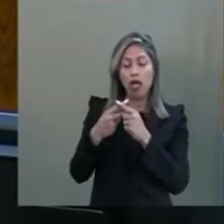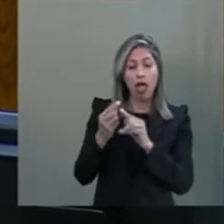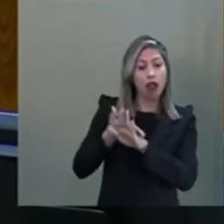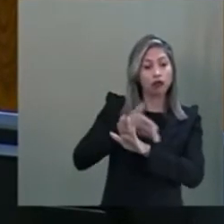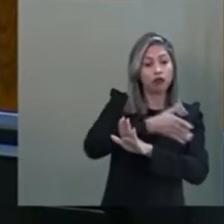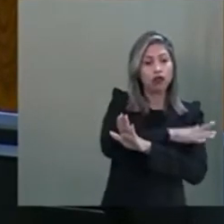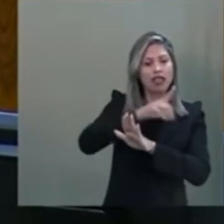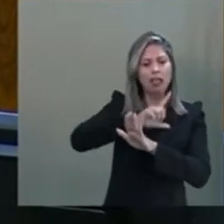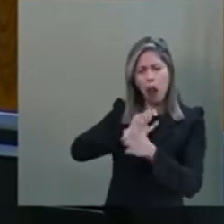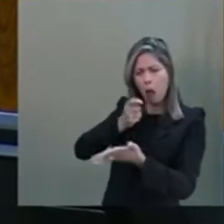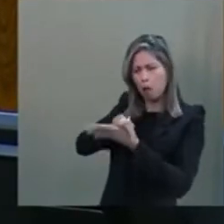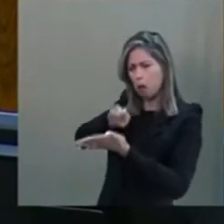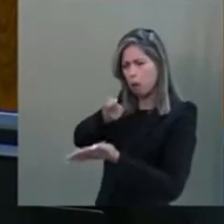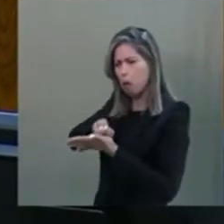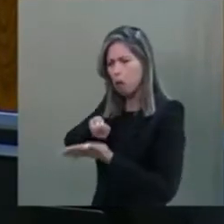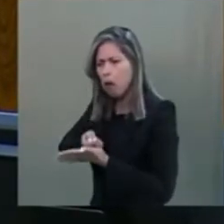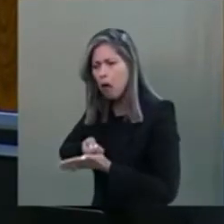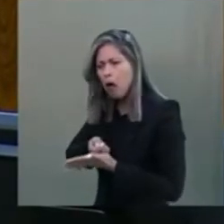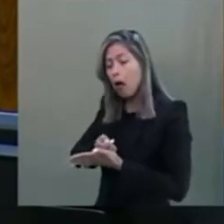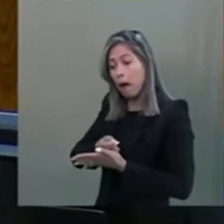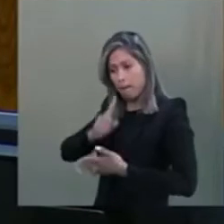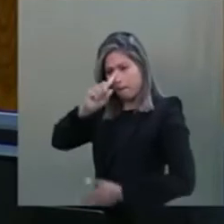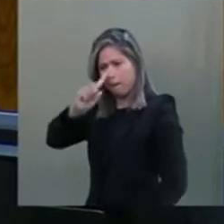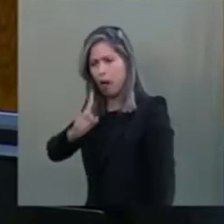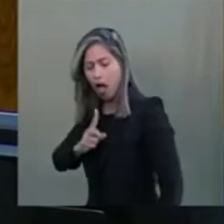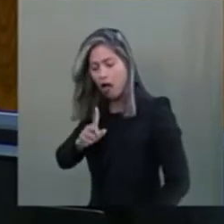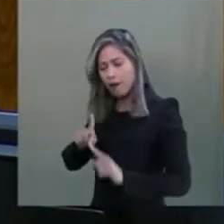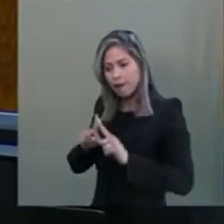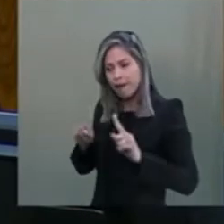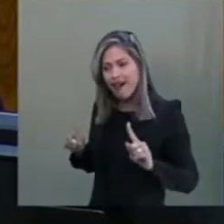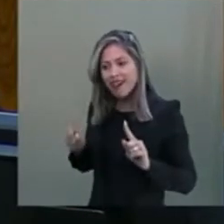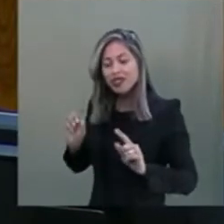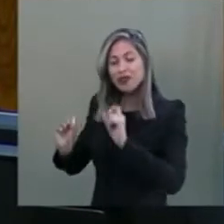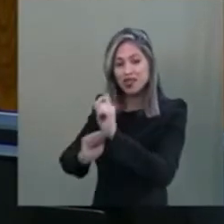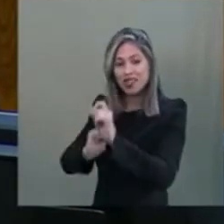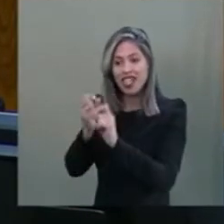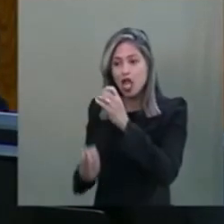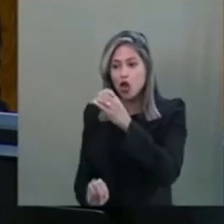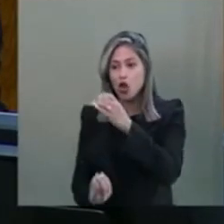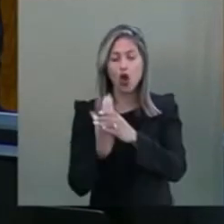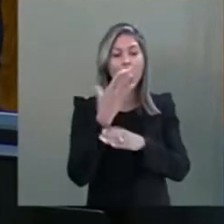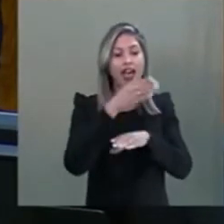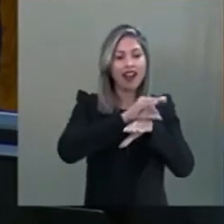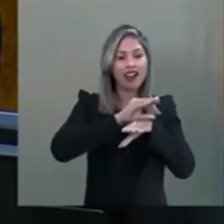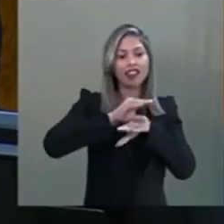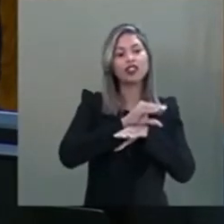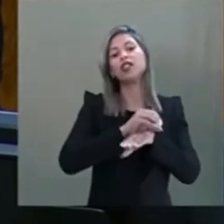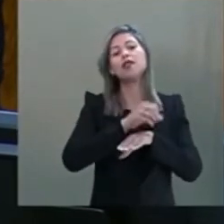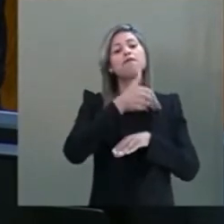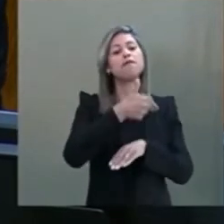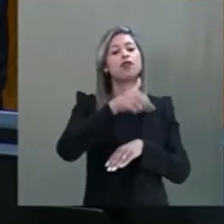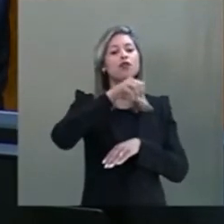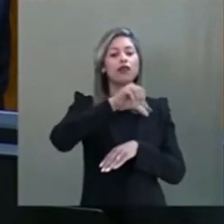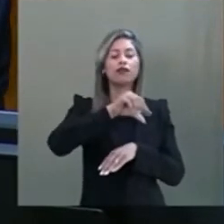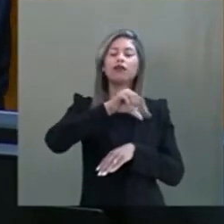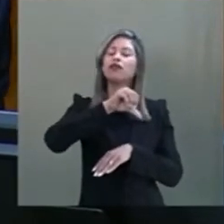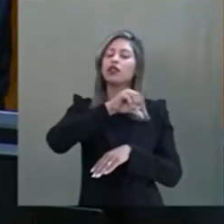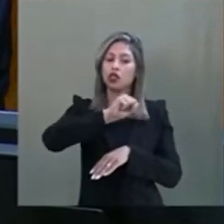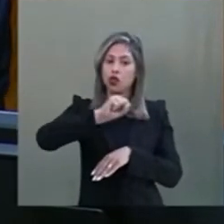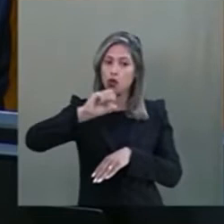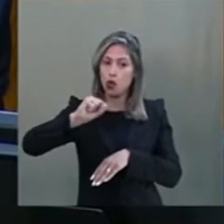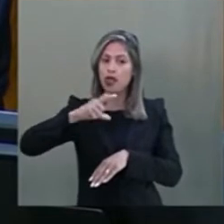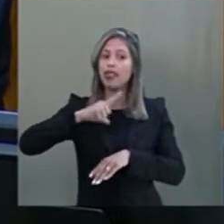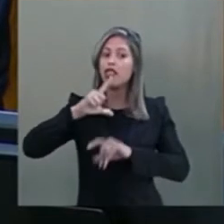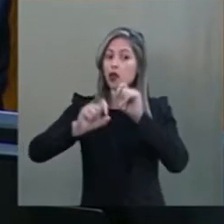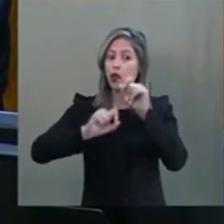e repressivos. Entretanto, com a Constituição Federal de 1988,